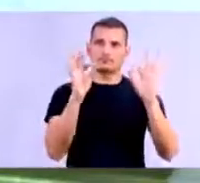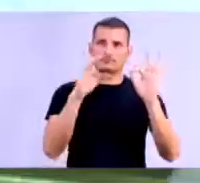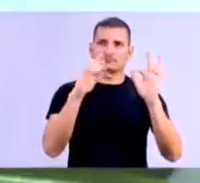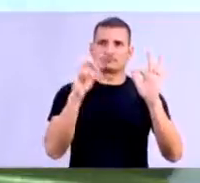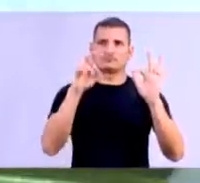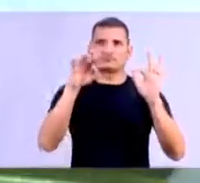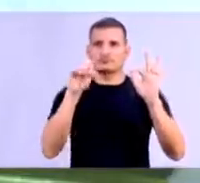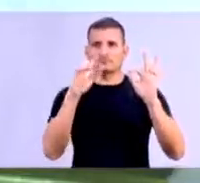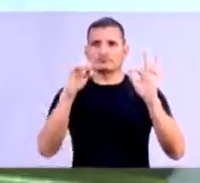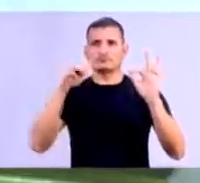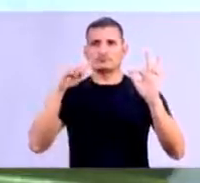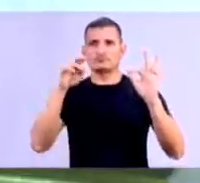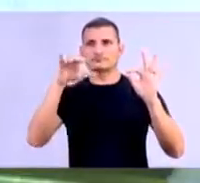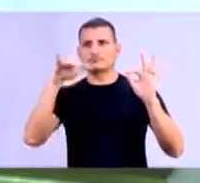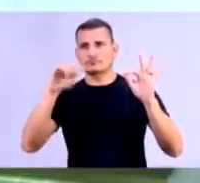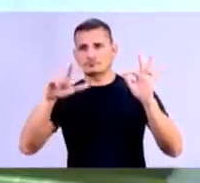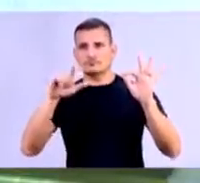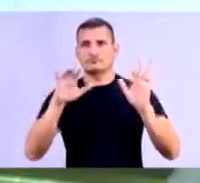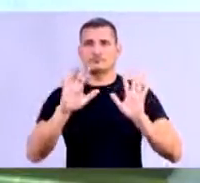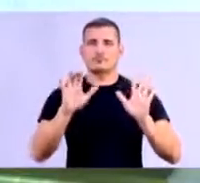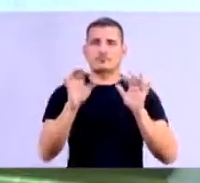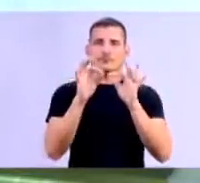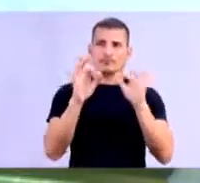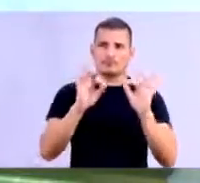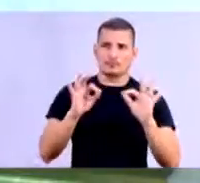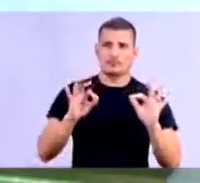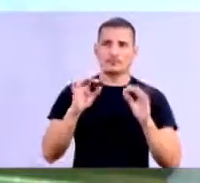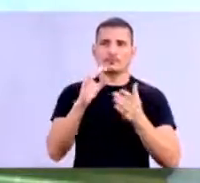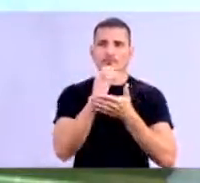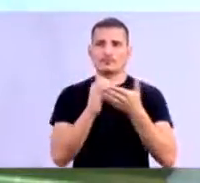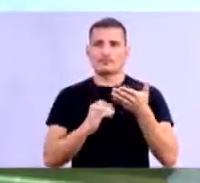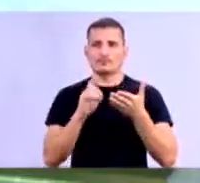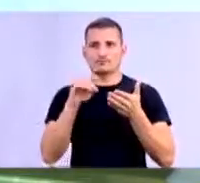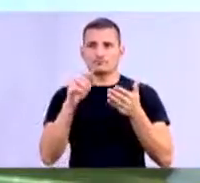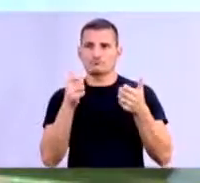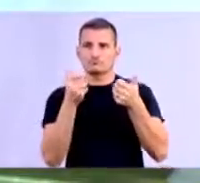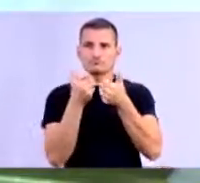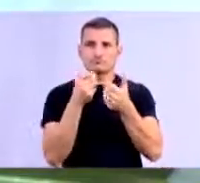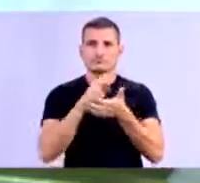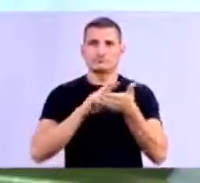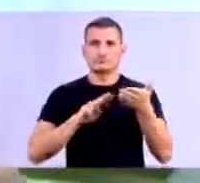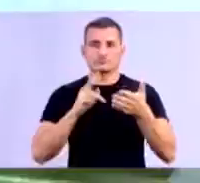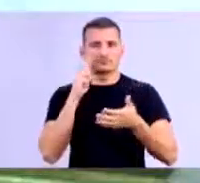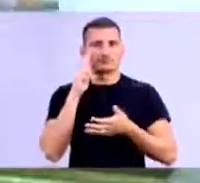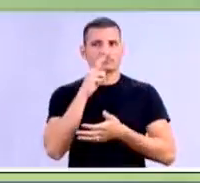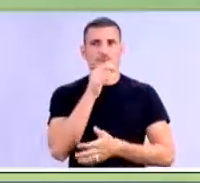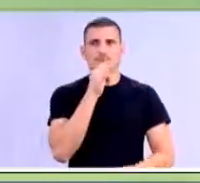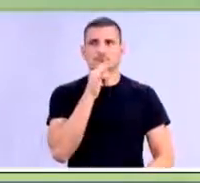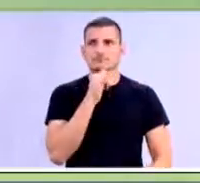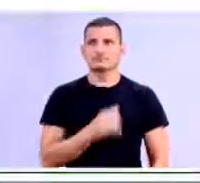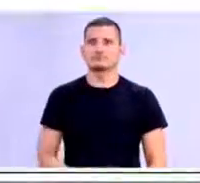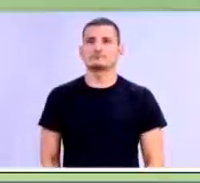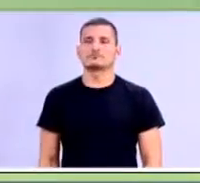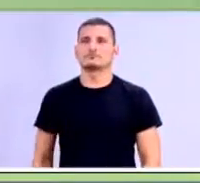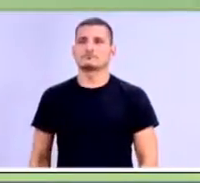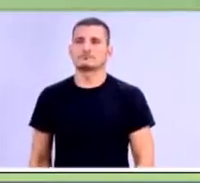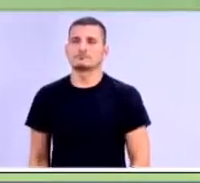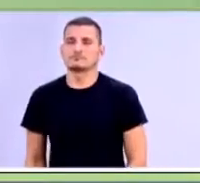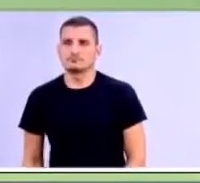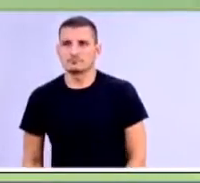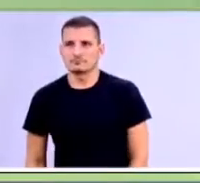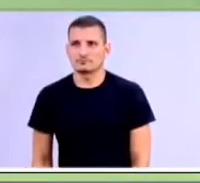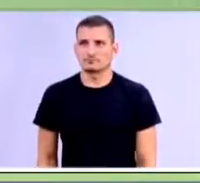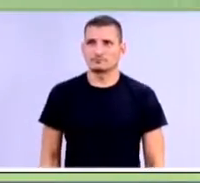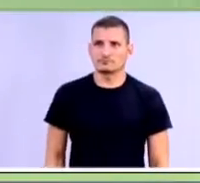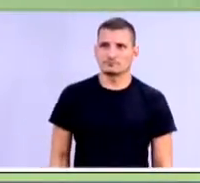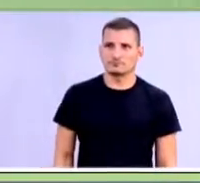comercial. Mas a estrutura do ofício, ela é bem próxima do memorando. Vamos ver um exemplo? Olha só.